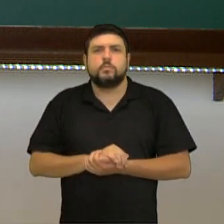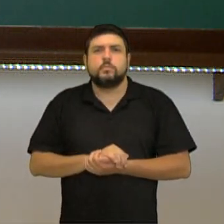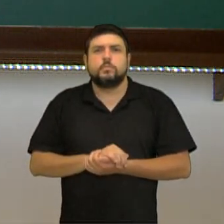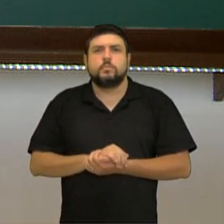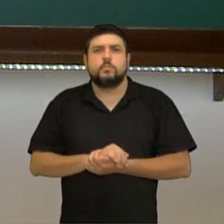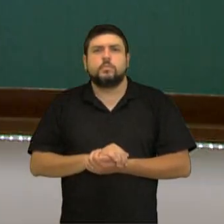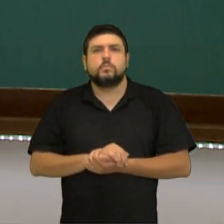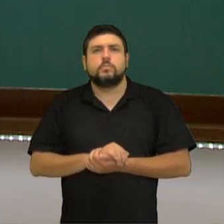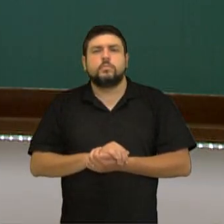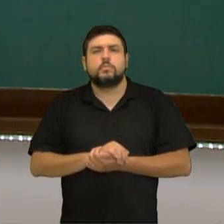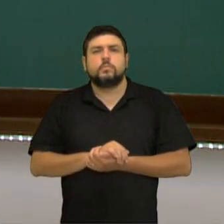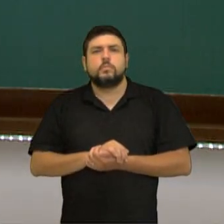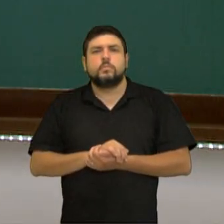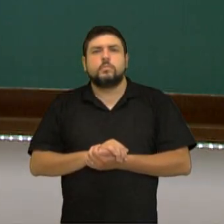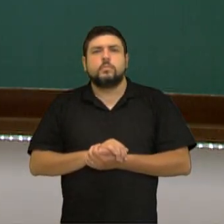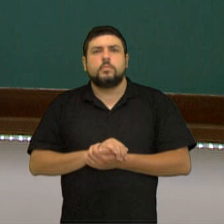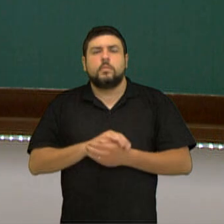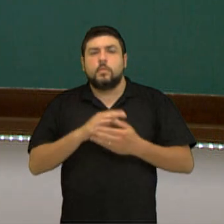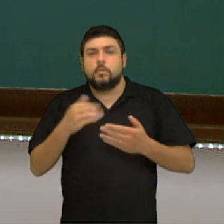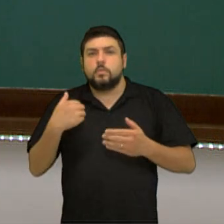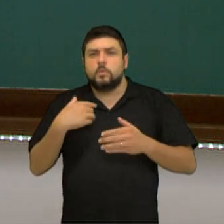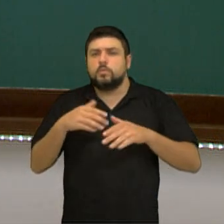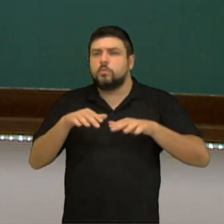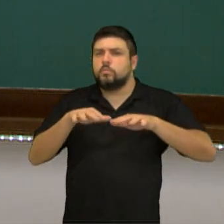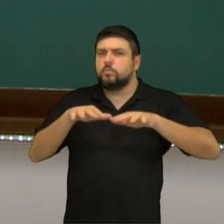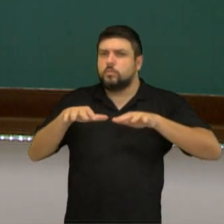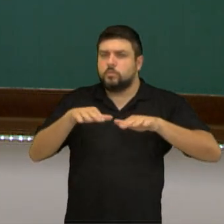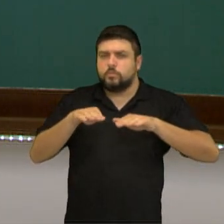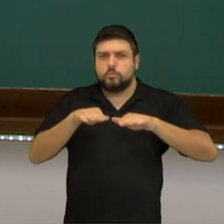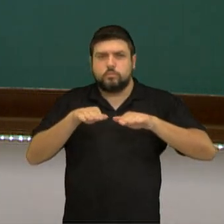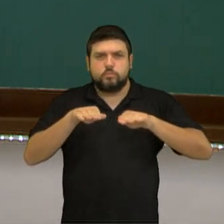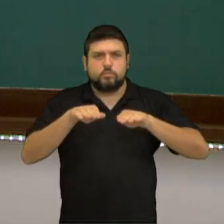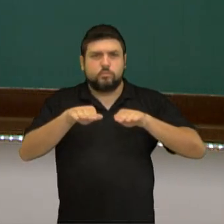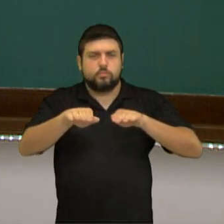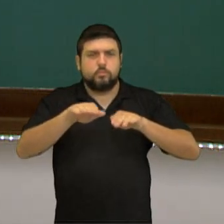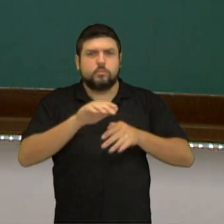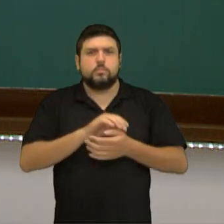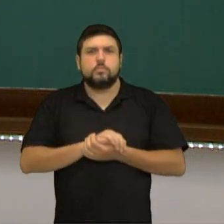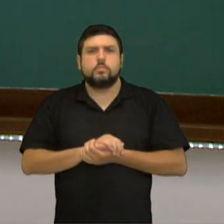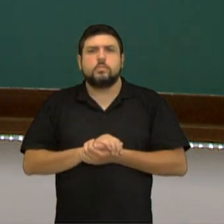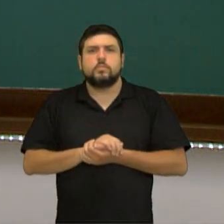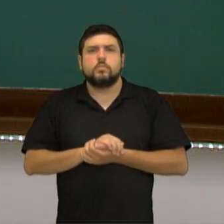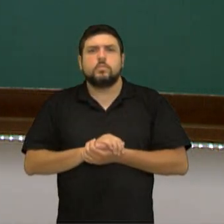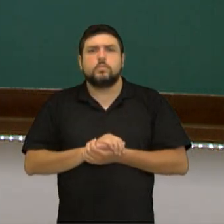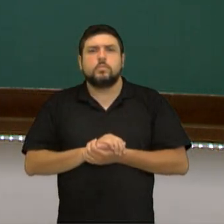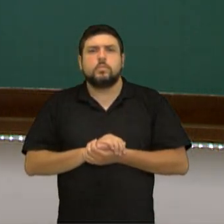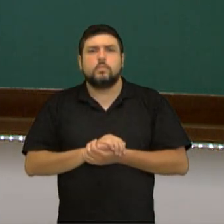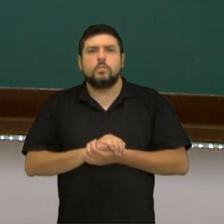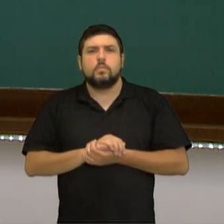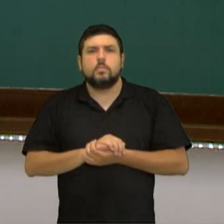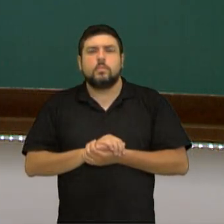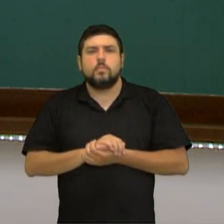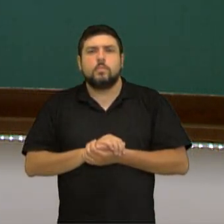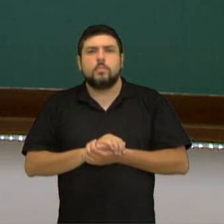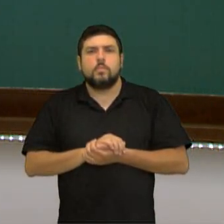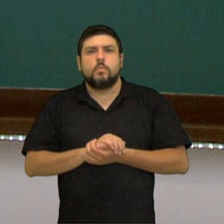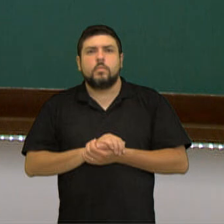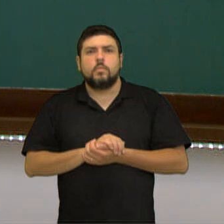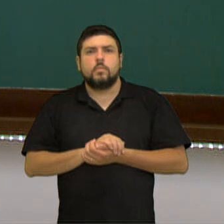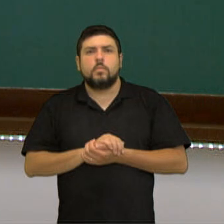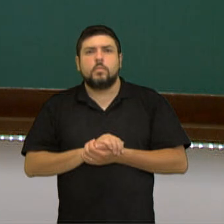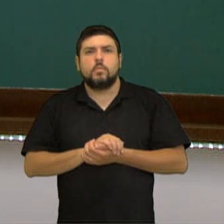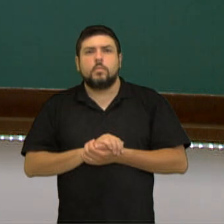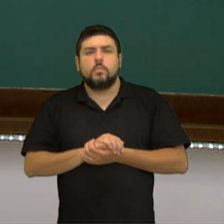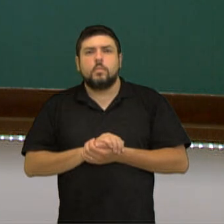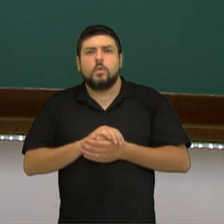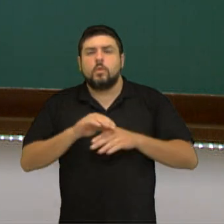Vamos falar um pouquinho sobre essa quantidade de movimento. A quantidade de movimento é uma grandeza vetorial, determinada